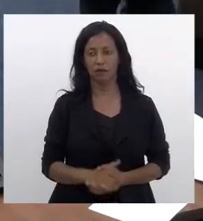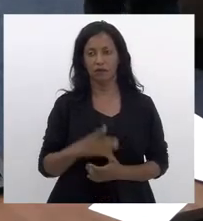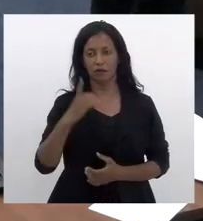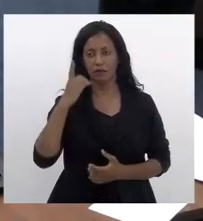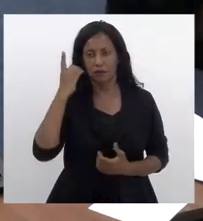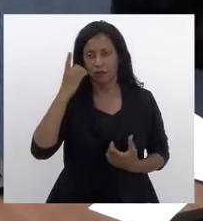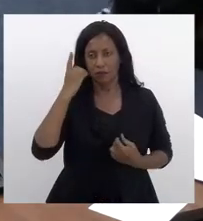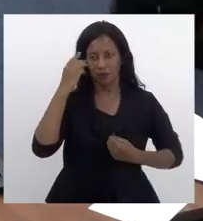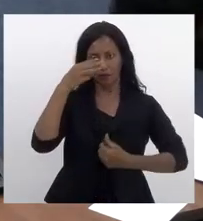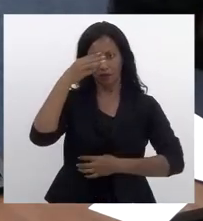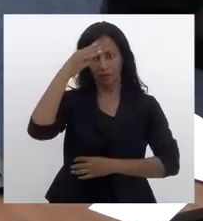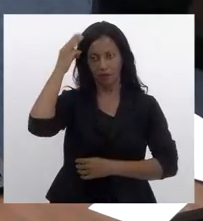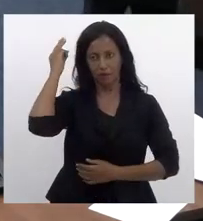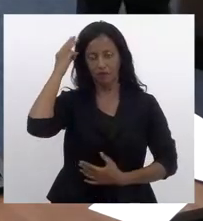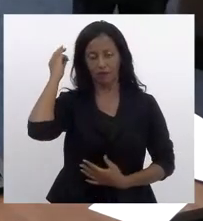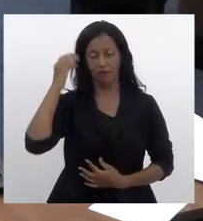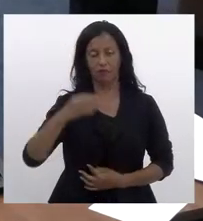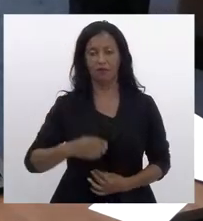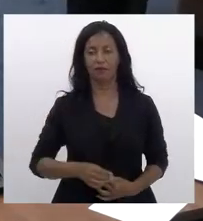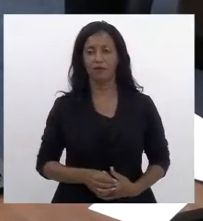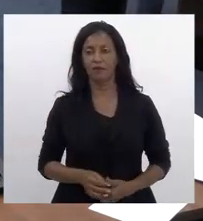Deputado Márcio Pacheco.